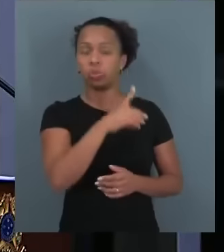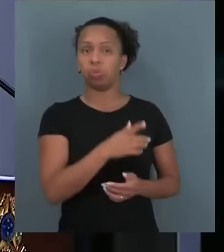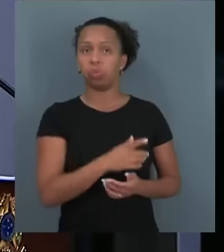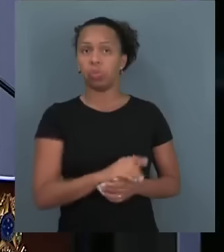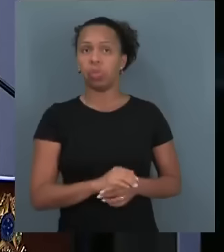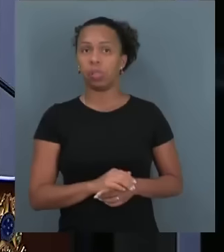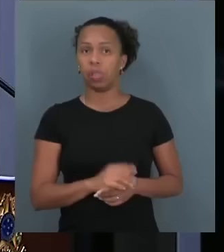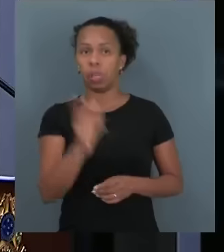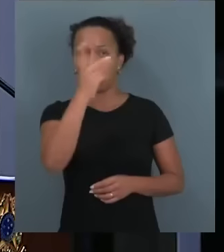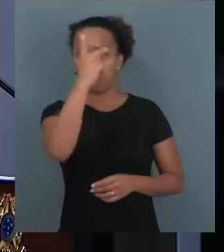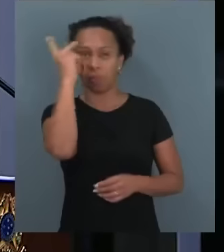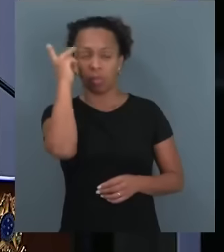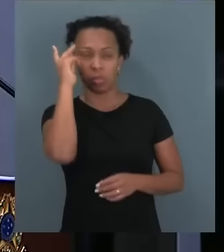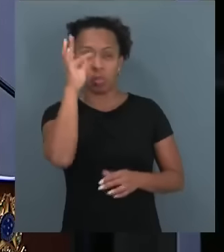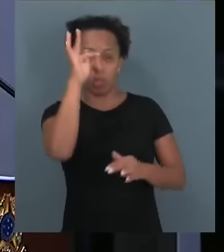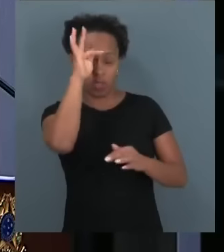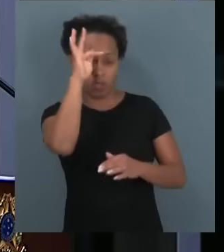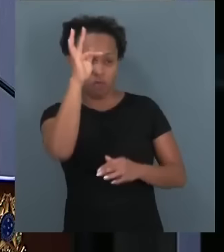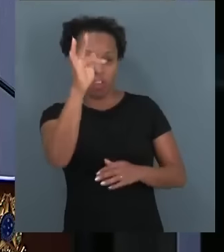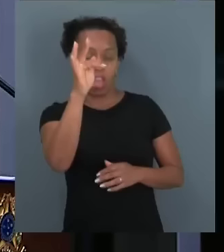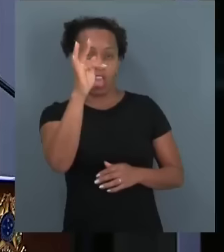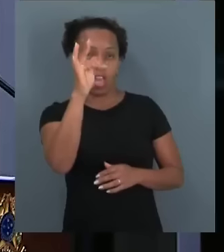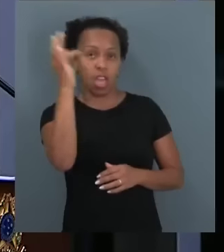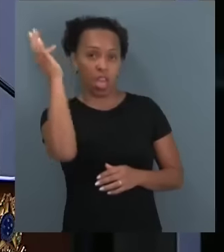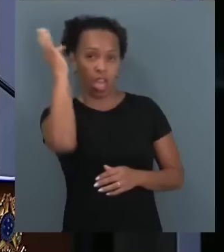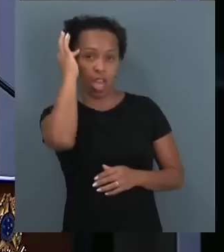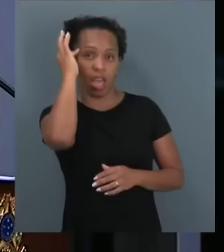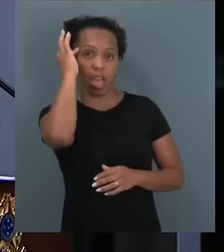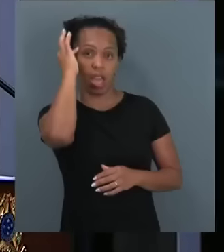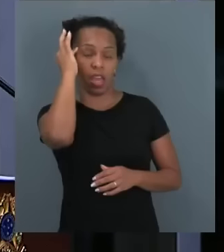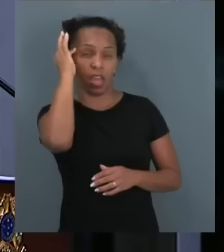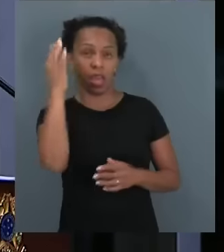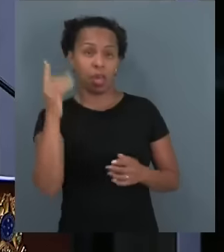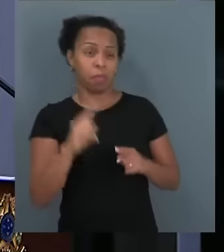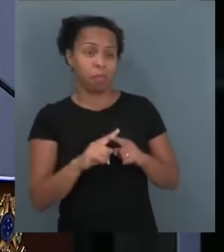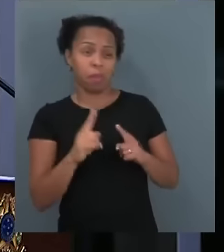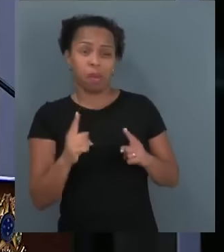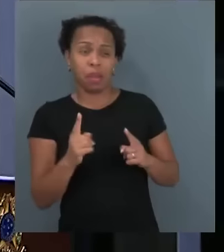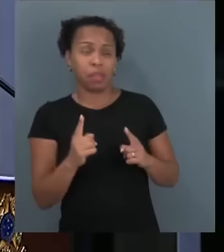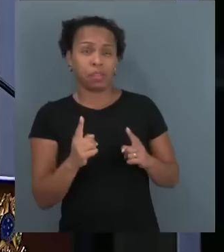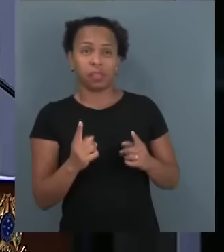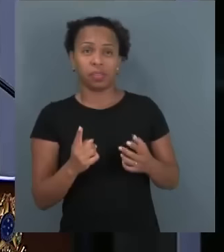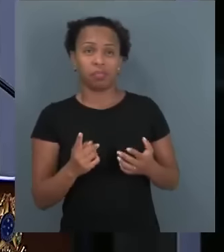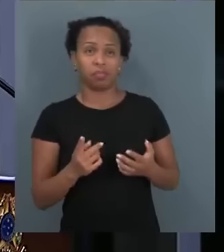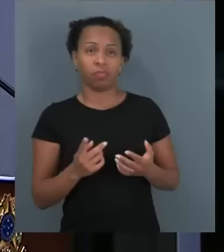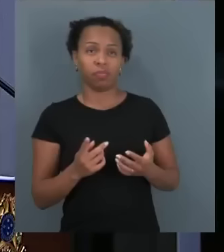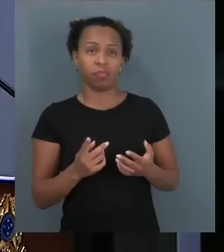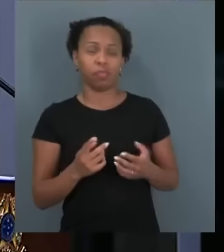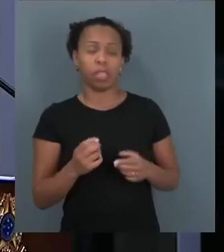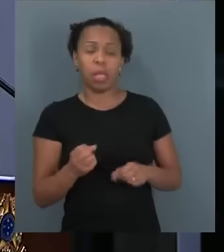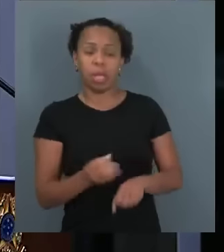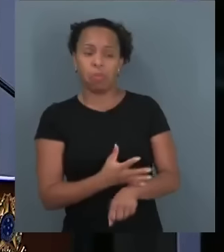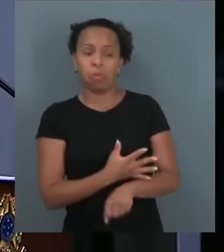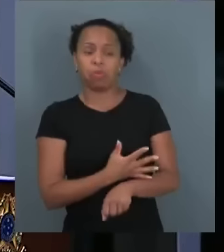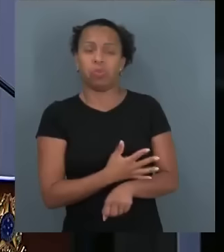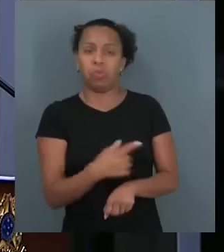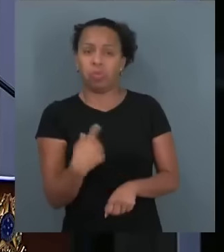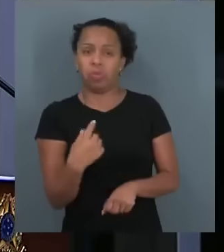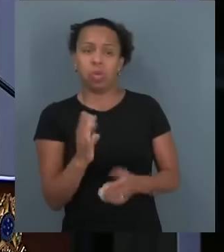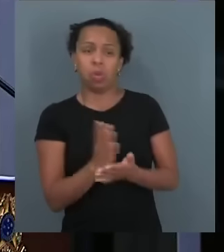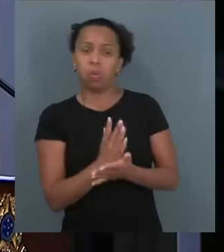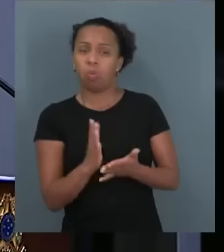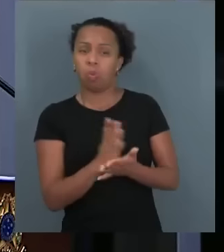Ele é uma pessoa de tanta fé, senadora Damares, de tanta resiliência que é de emocionar, de inspirar